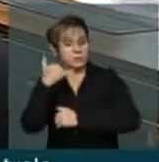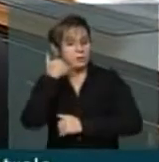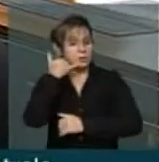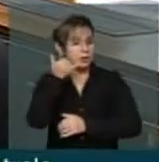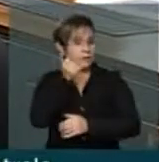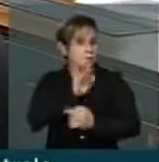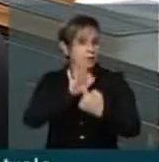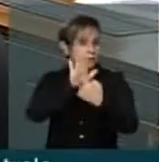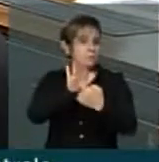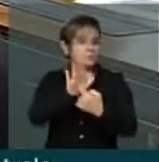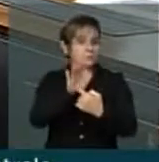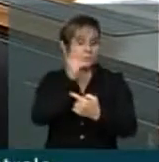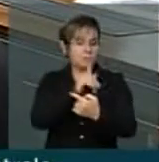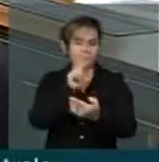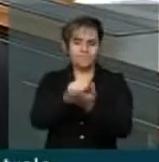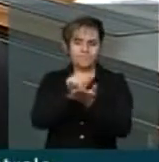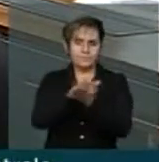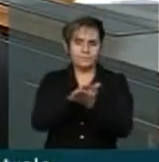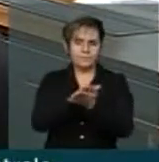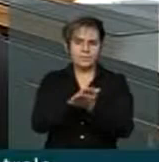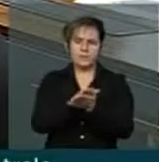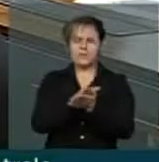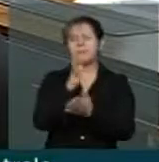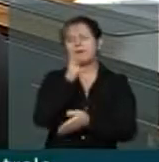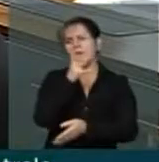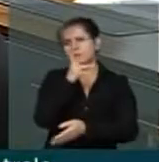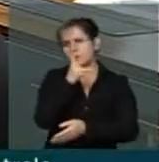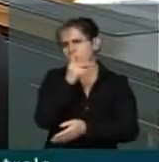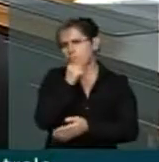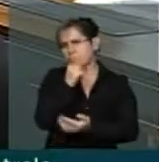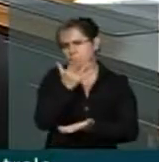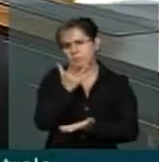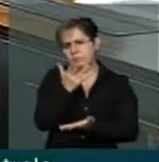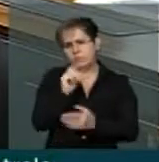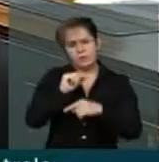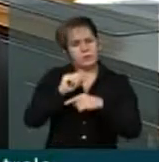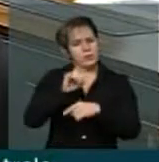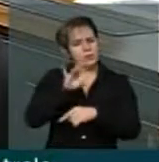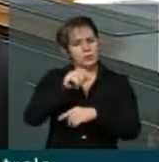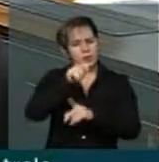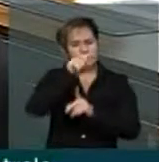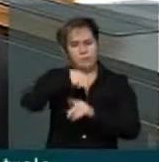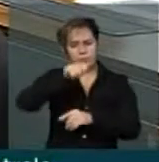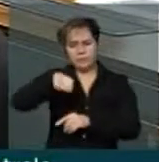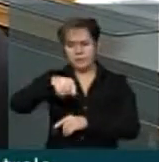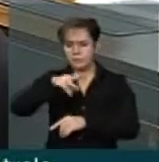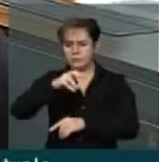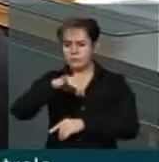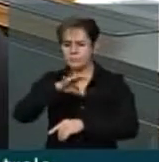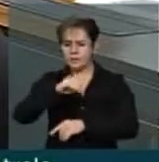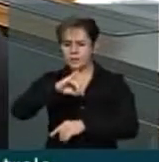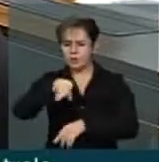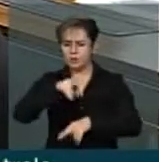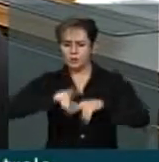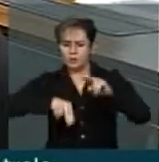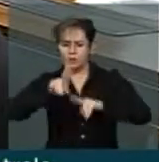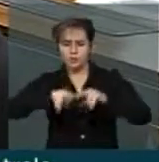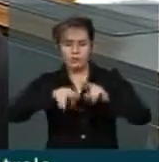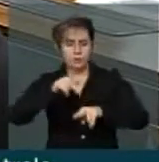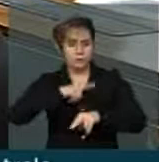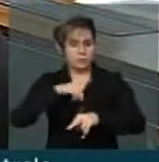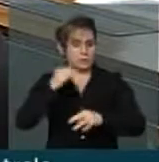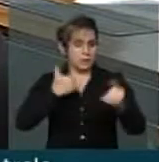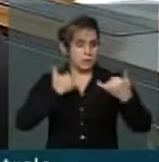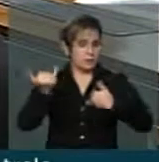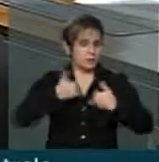serem efetivados leva um ano. E, na realidade, nós vamos continuar. Só nos meses de maio e junho, salvo engano de números que chegaram aos meus